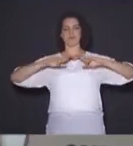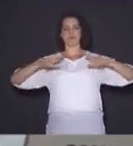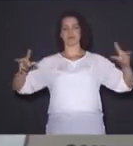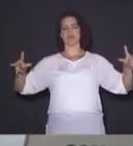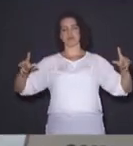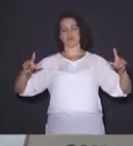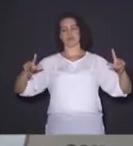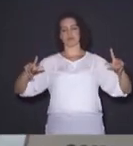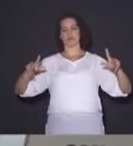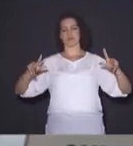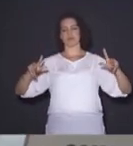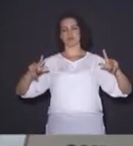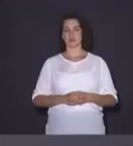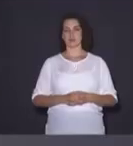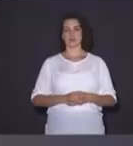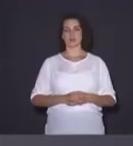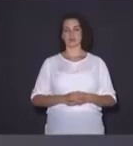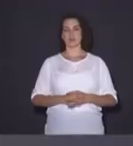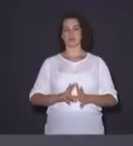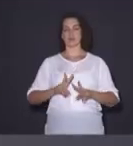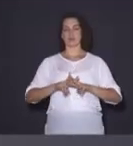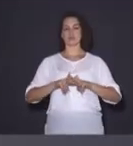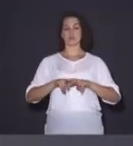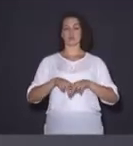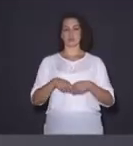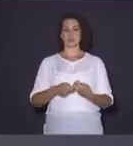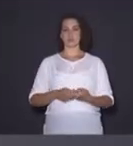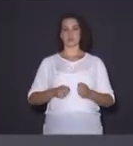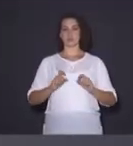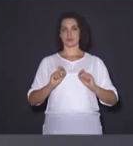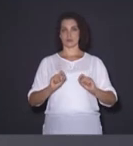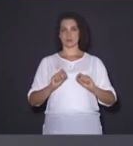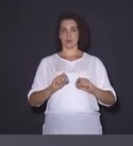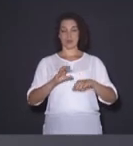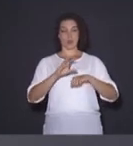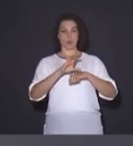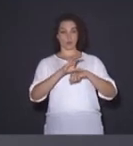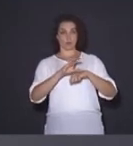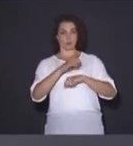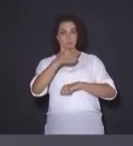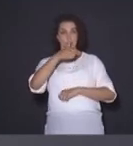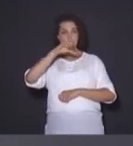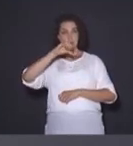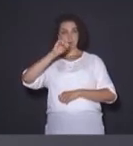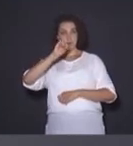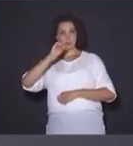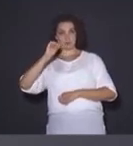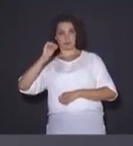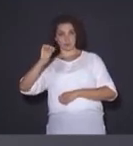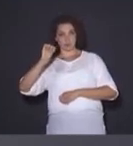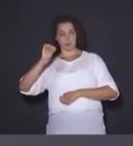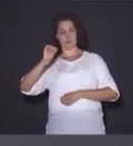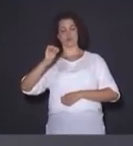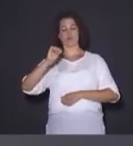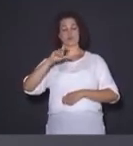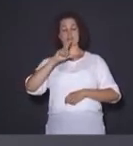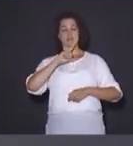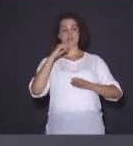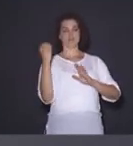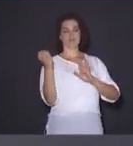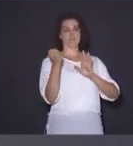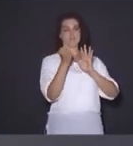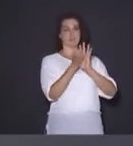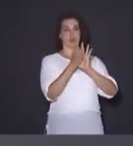a definição de homem mulher é por isso que desde a constituição de 88 foram estabelecidos marcos legais